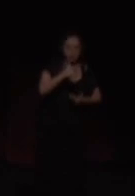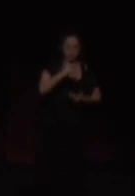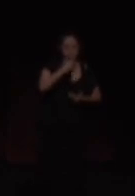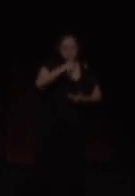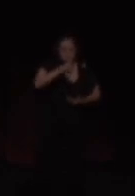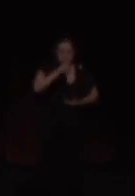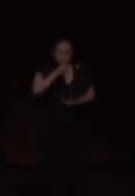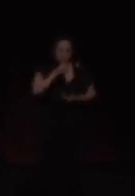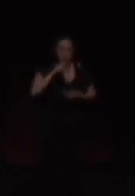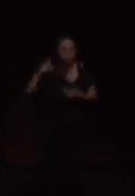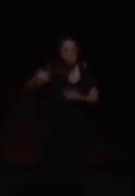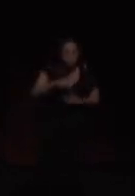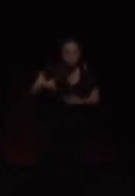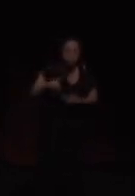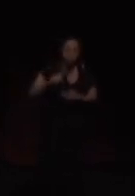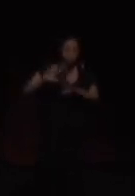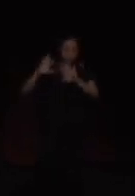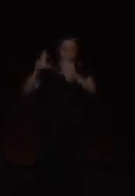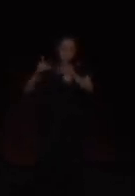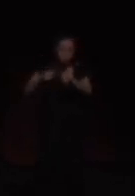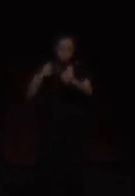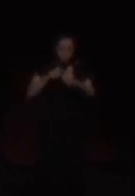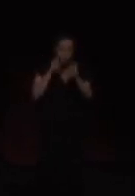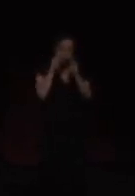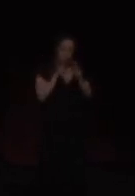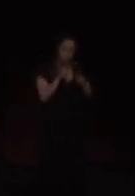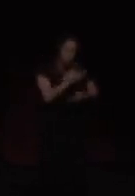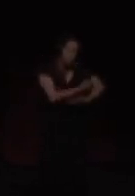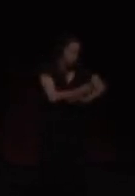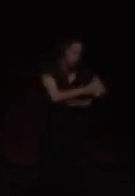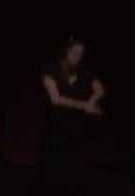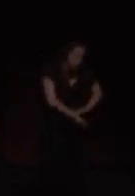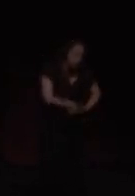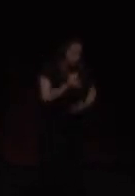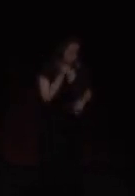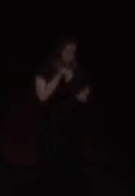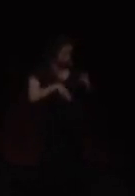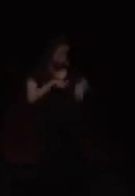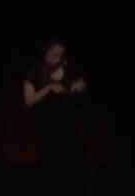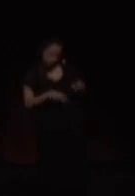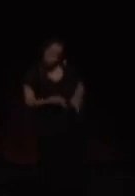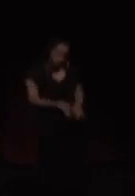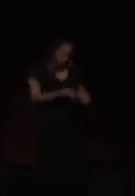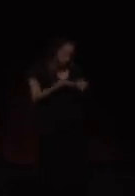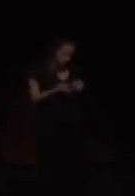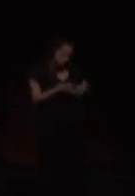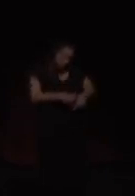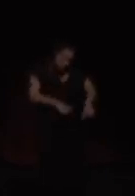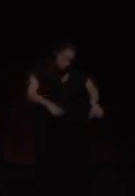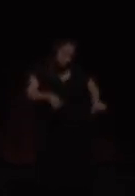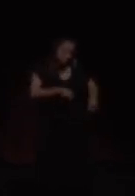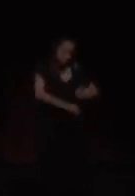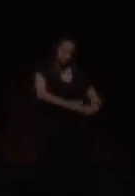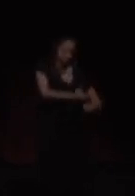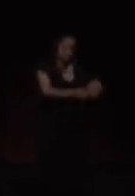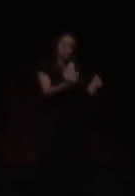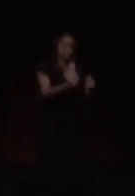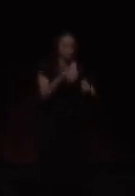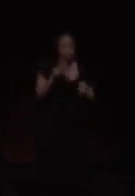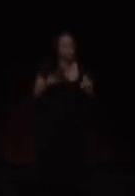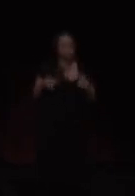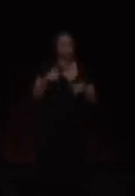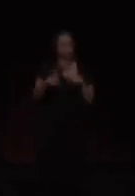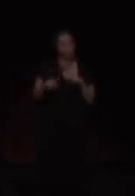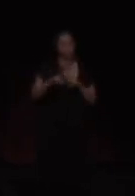pais, que nós reconhecemos que é importante aprender a ler as crianças, que é algo imprescindível, é um grande trabalho, diferente